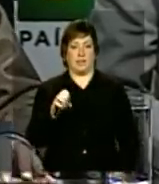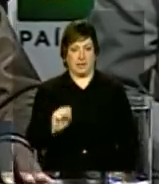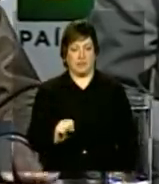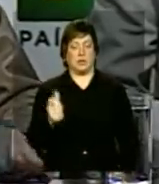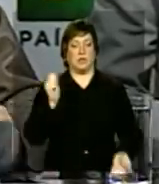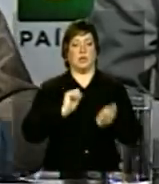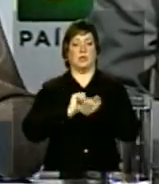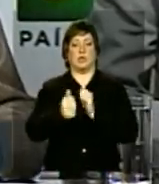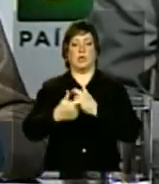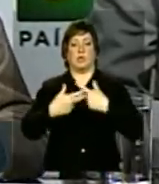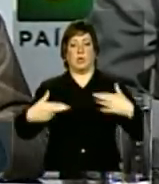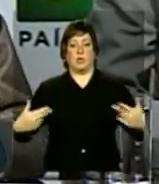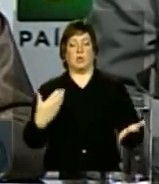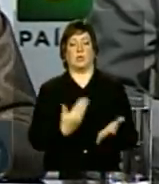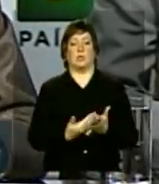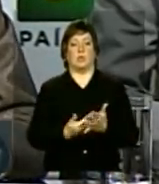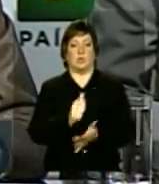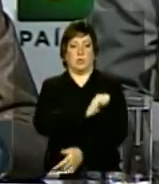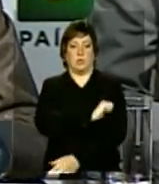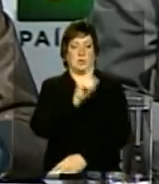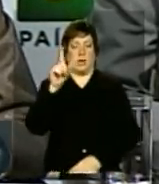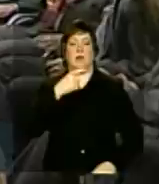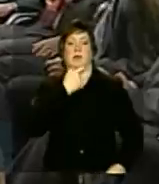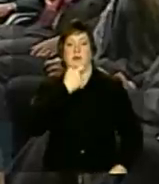jogos estudantis de